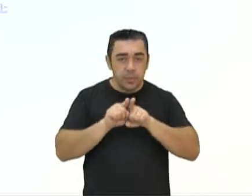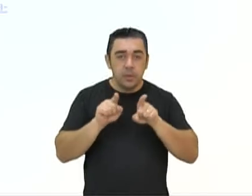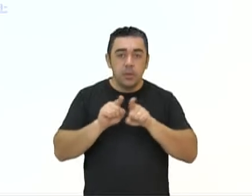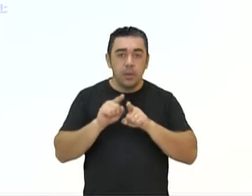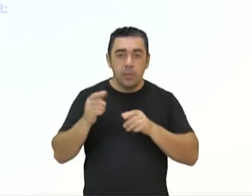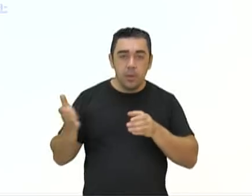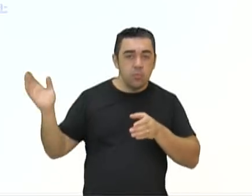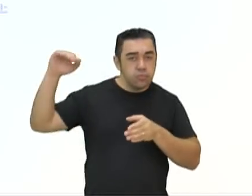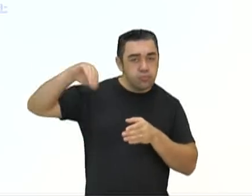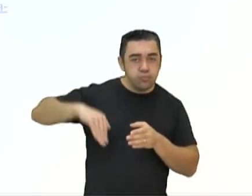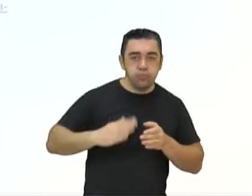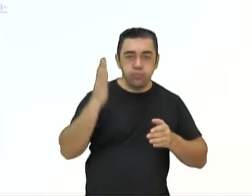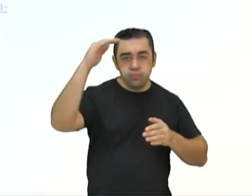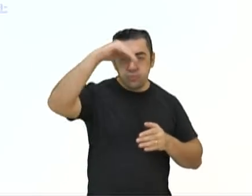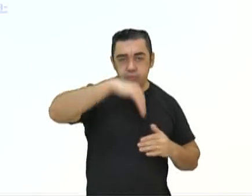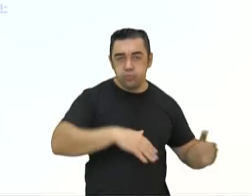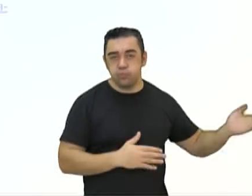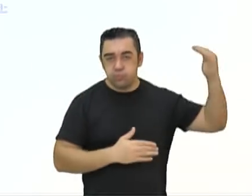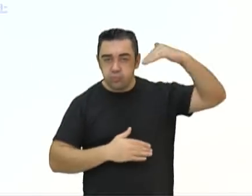correntezas.